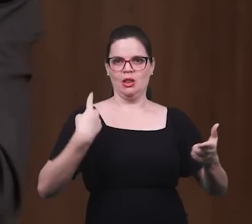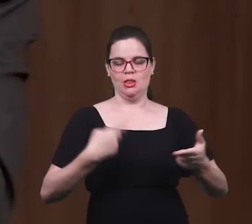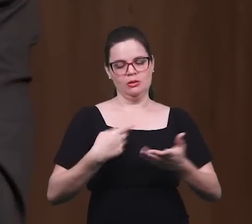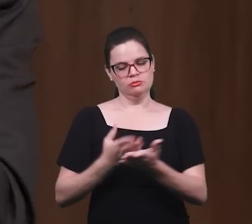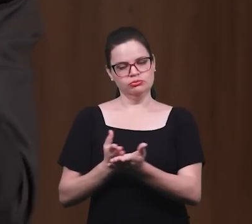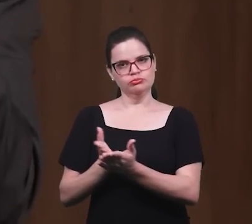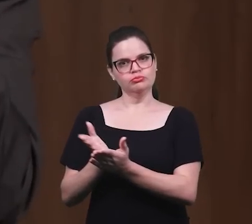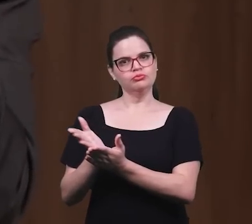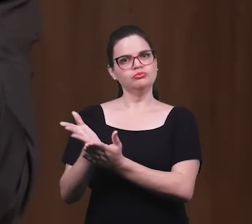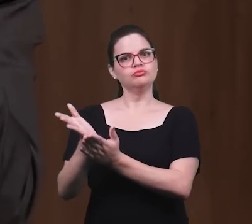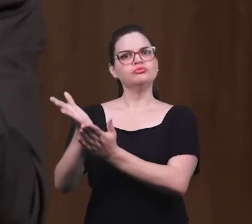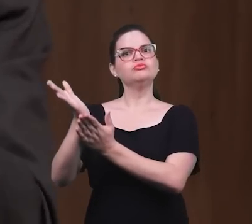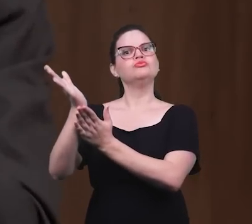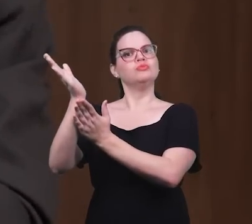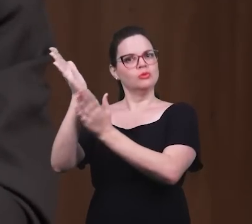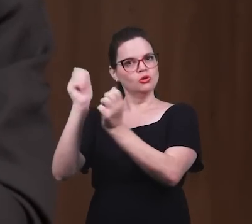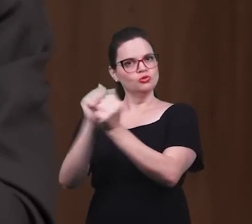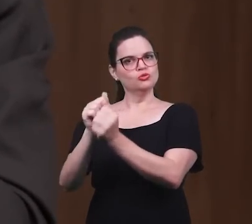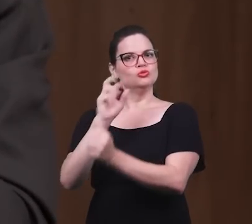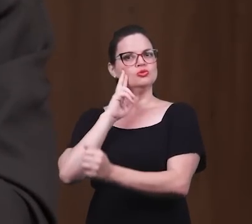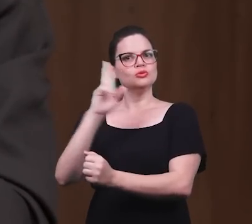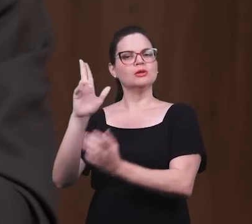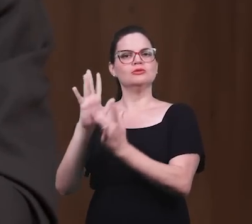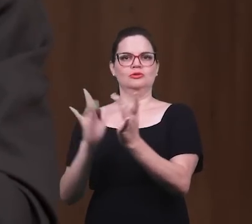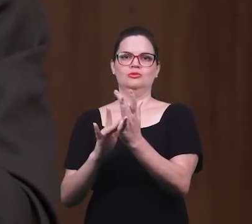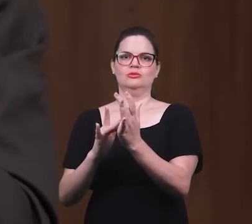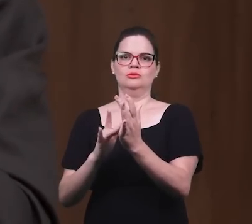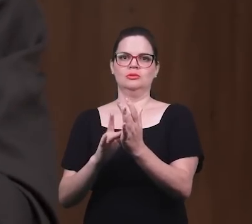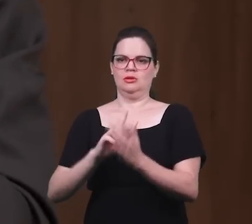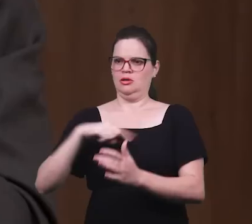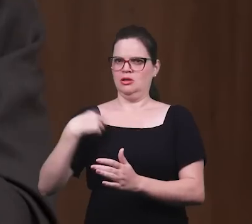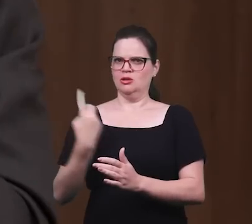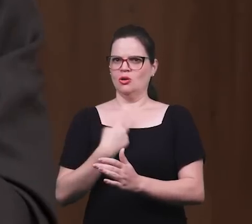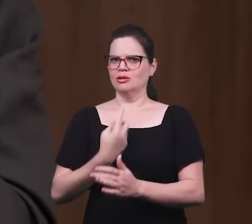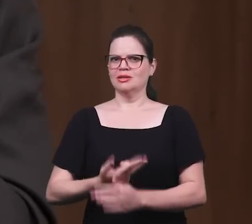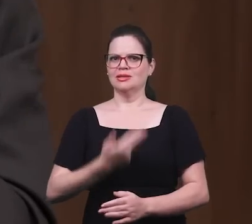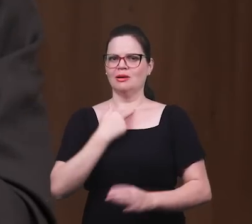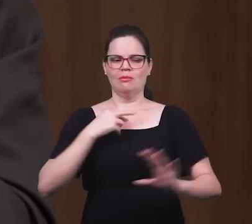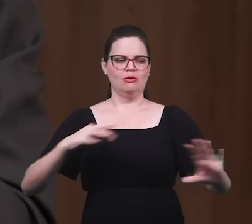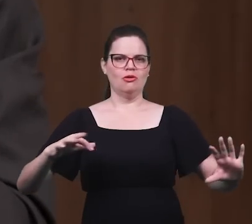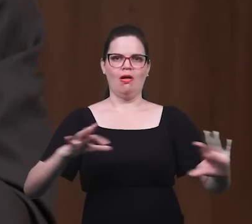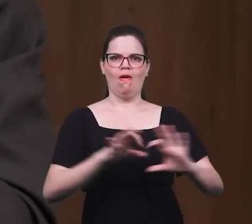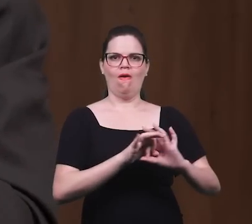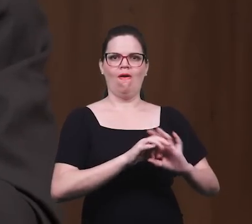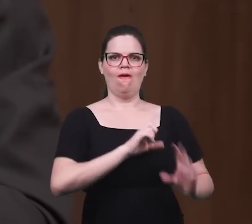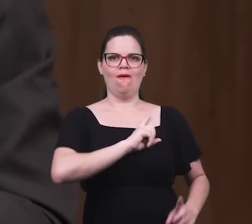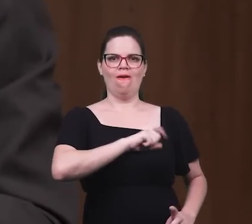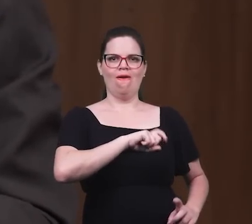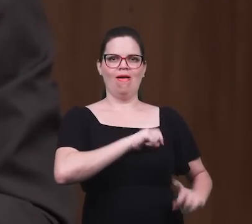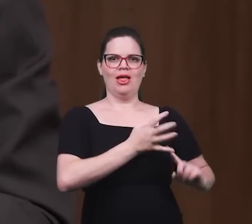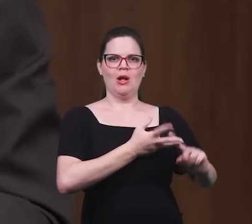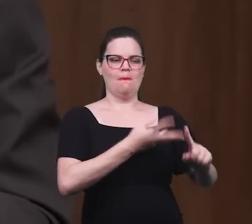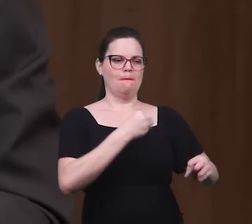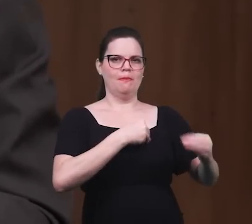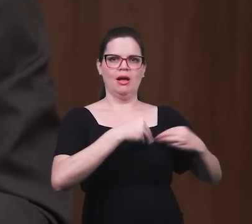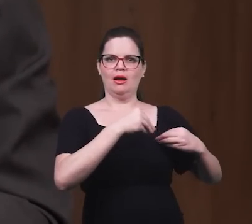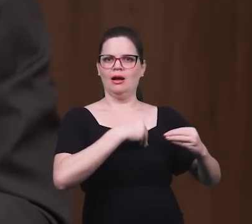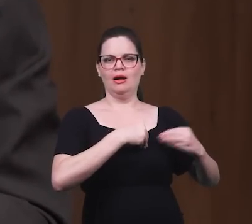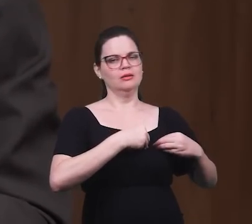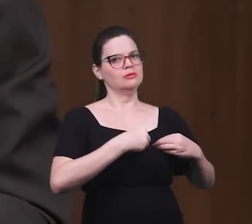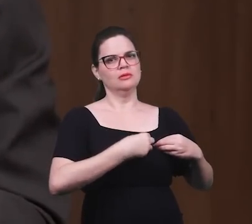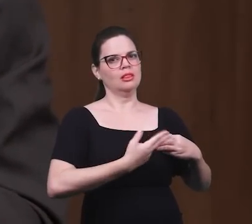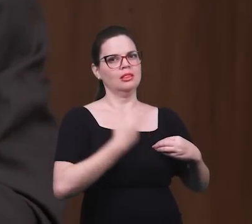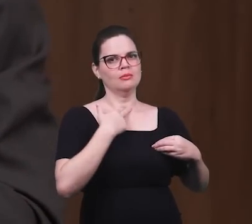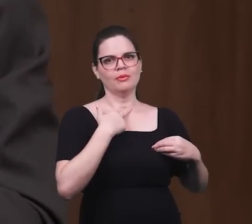Jezabel. A família não pode casar com o mundo. O nosso caminho é outro caminho. Glória a